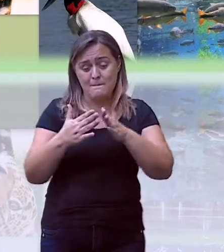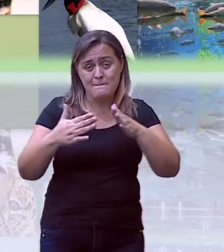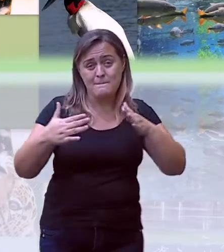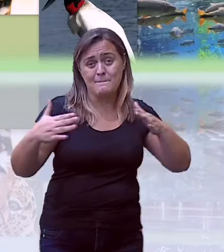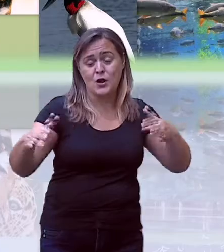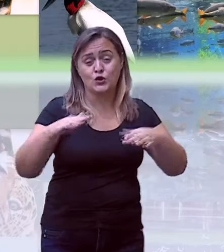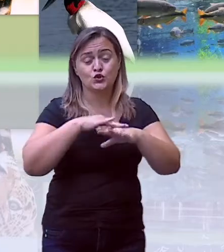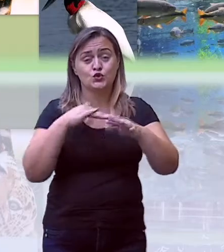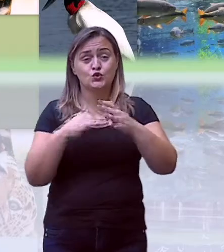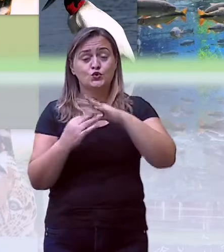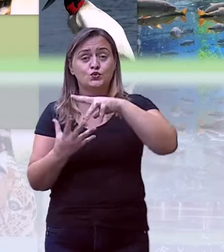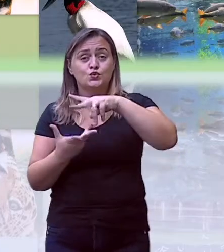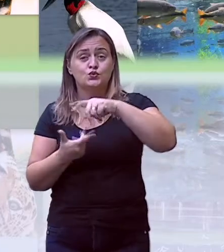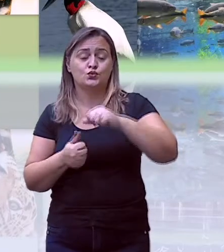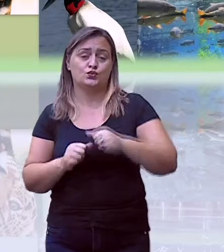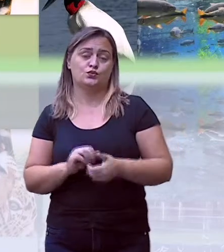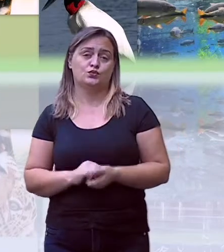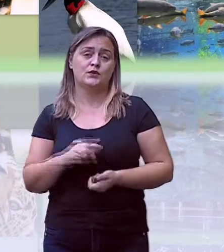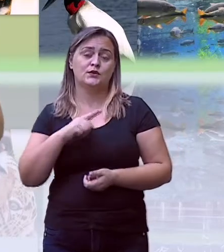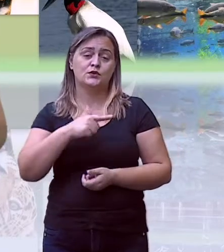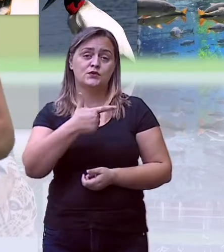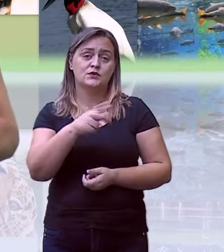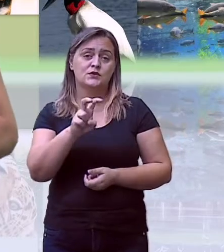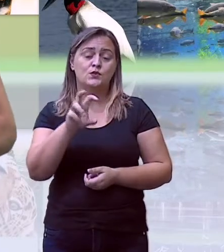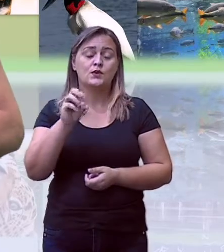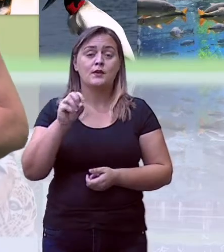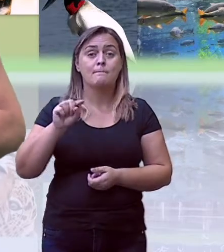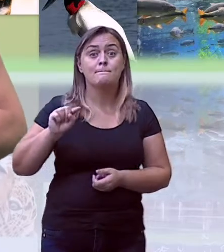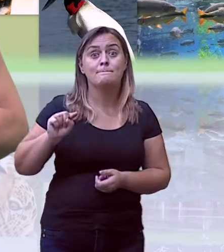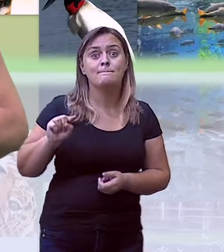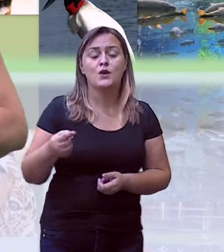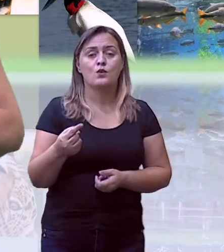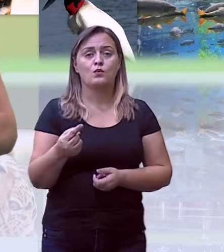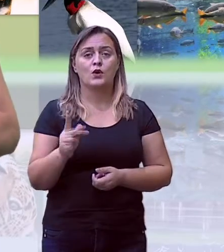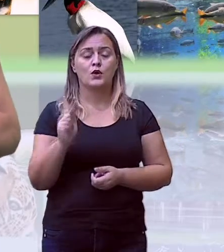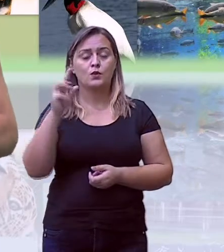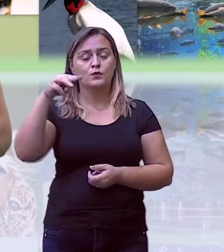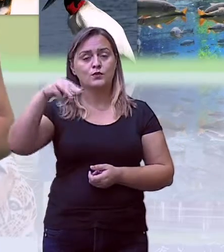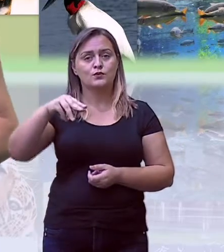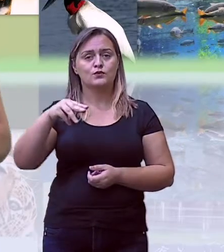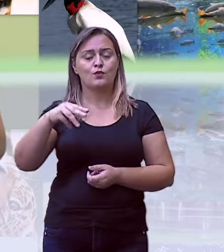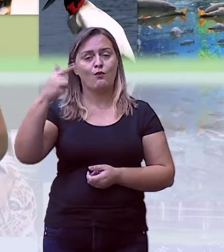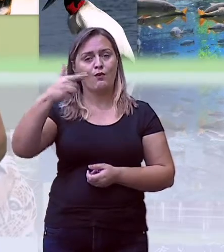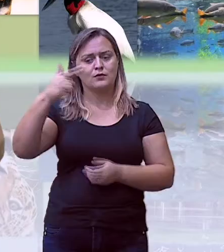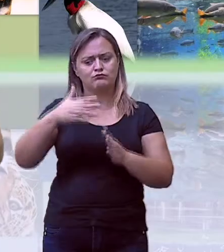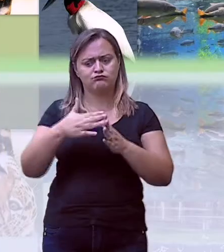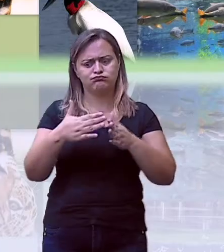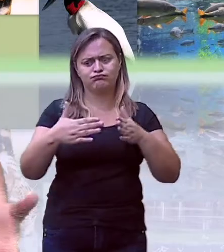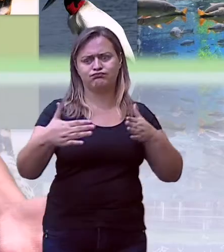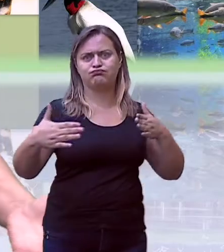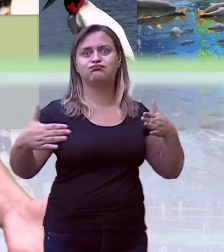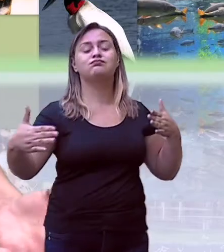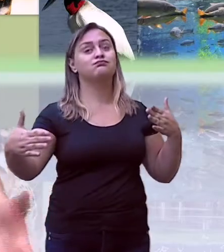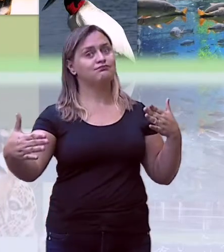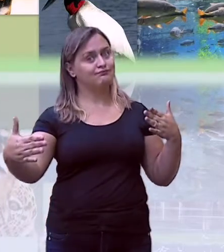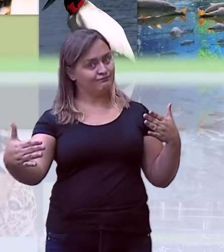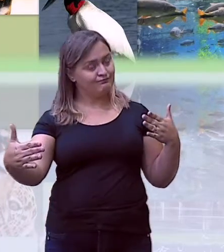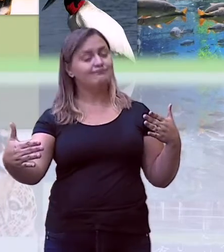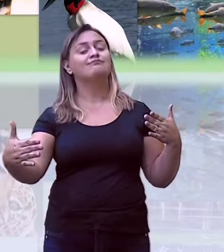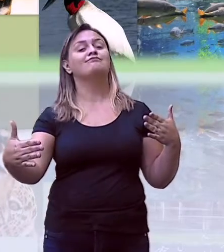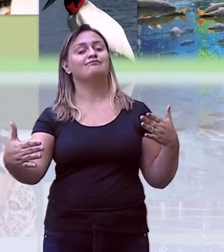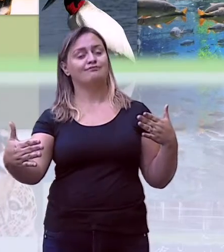com 250 mil quilômetros quadrados de extensão. Ele é considerado pela